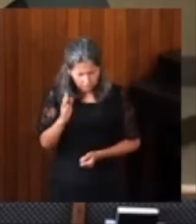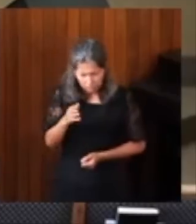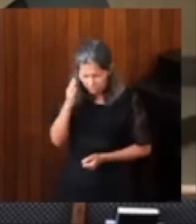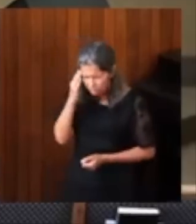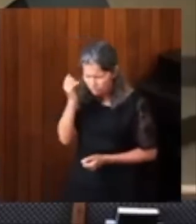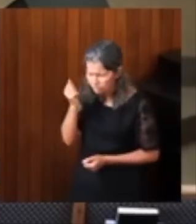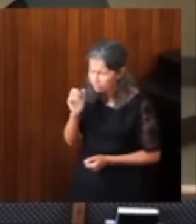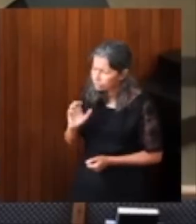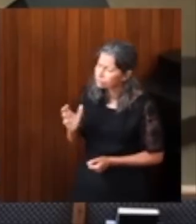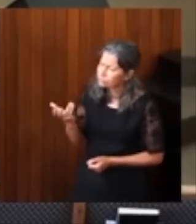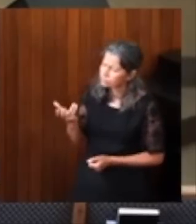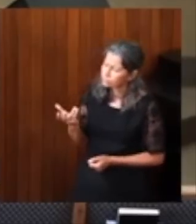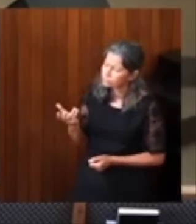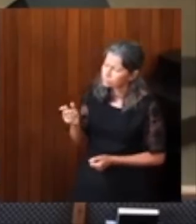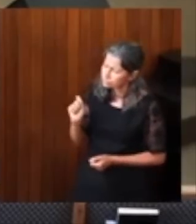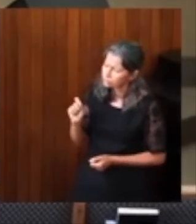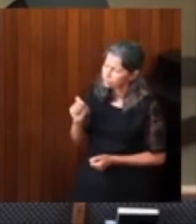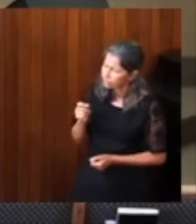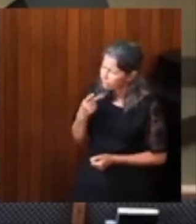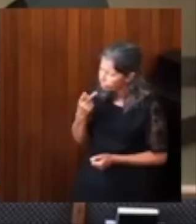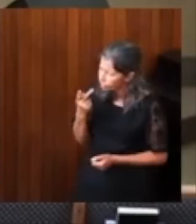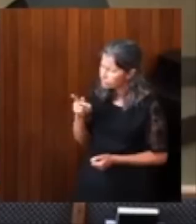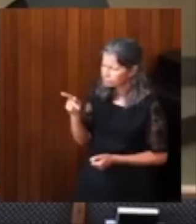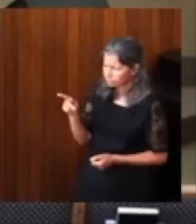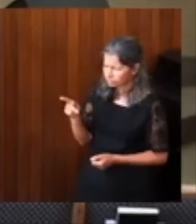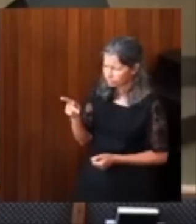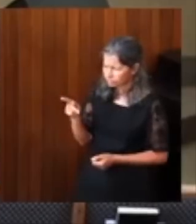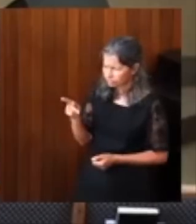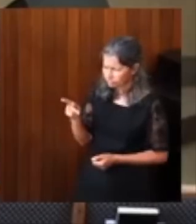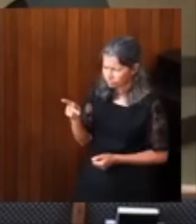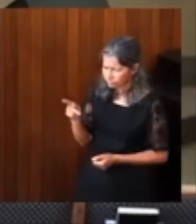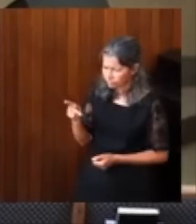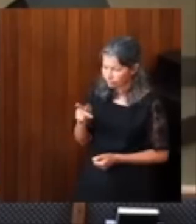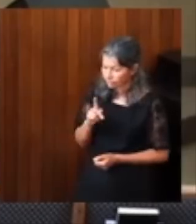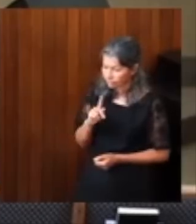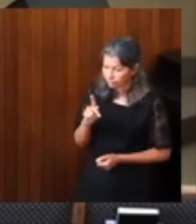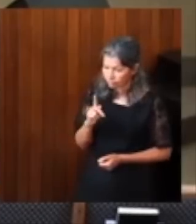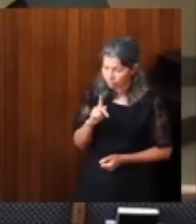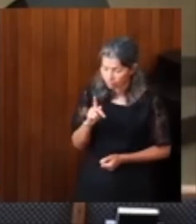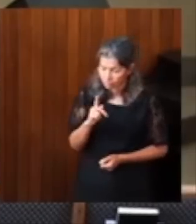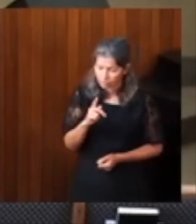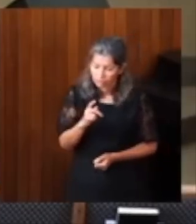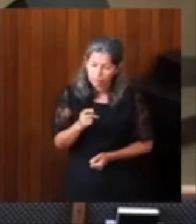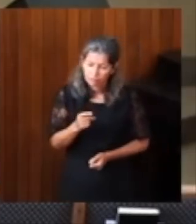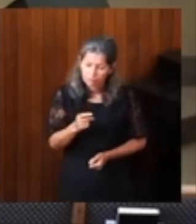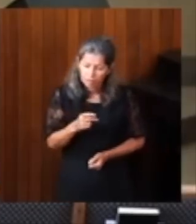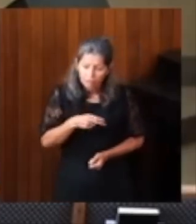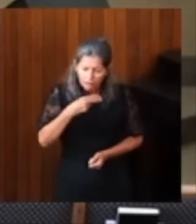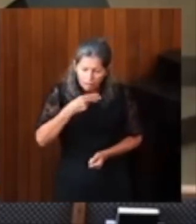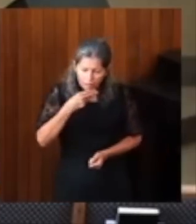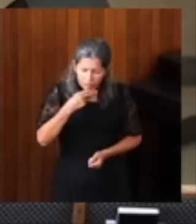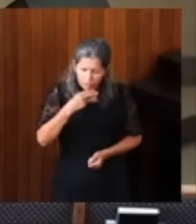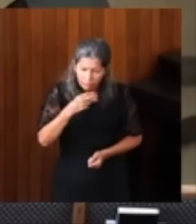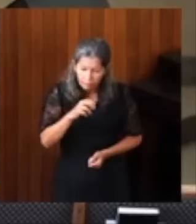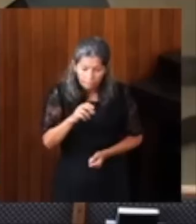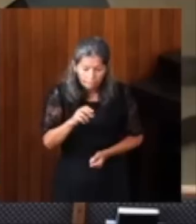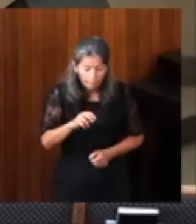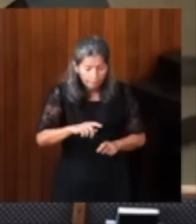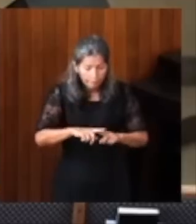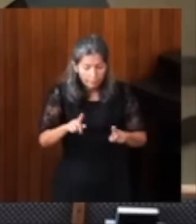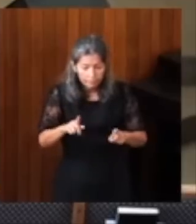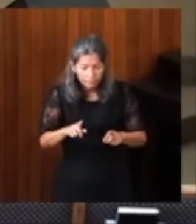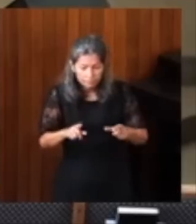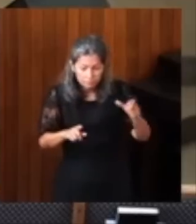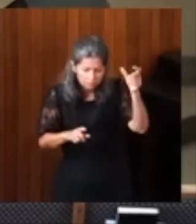que é pior, né? Dizer que não é um espírito da avó, mas é o diabo. Mas eu tinha que falar, eu conhecia a verdade.